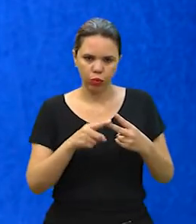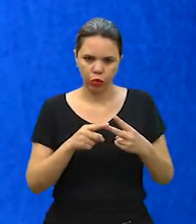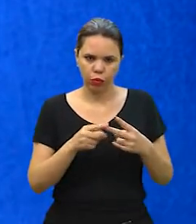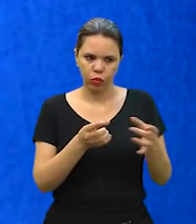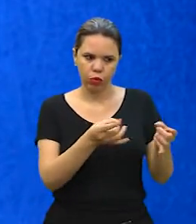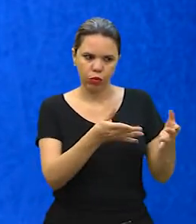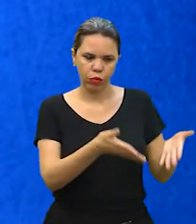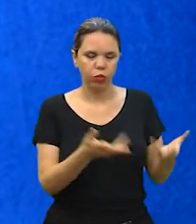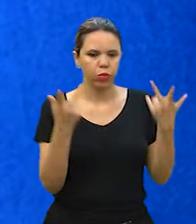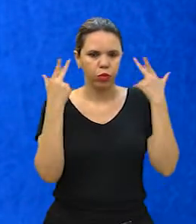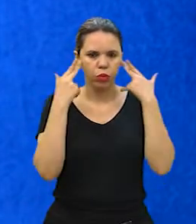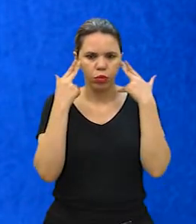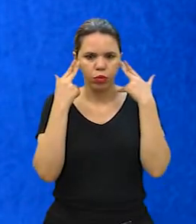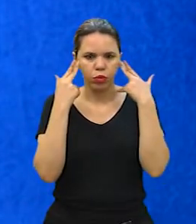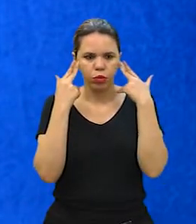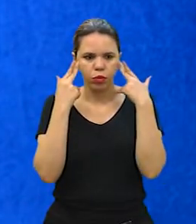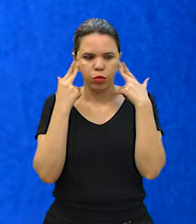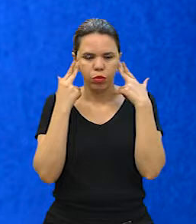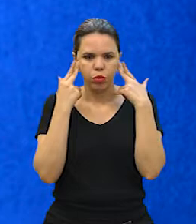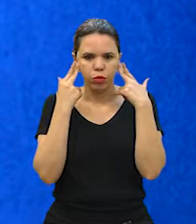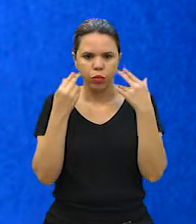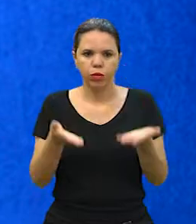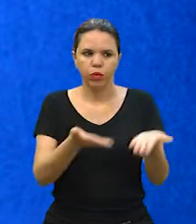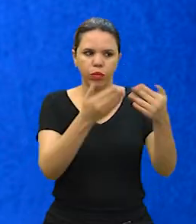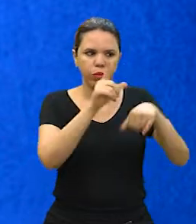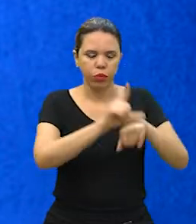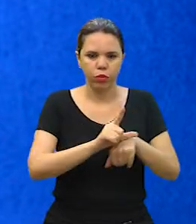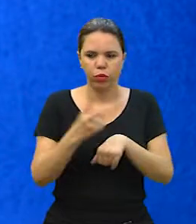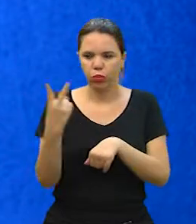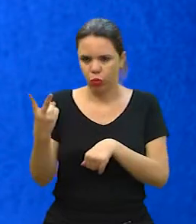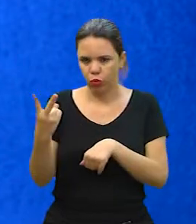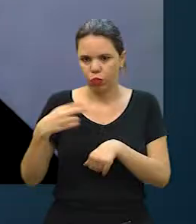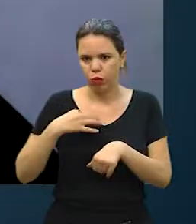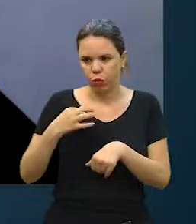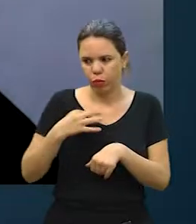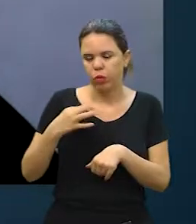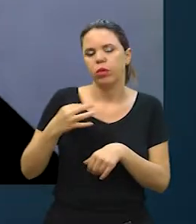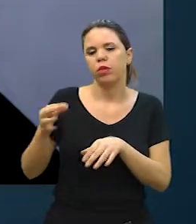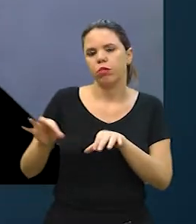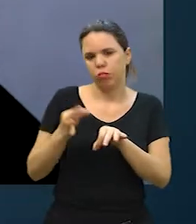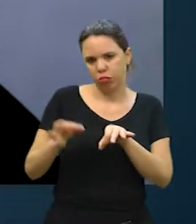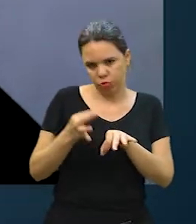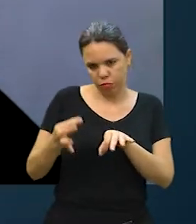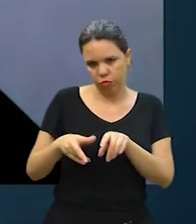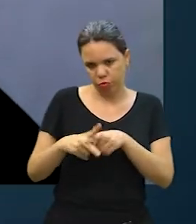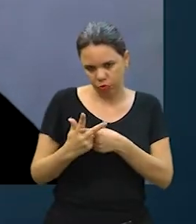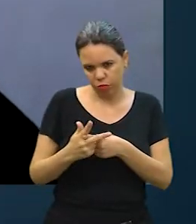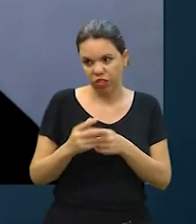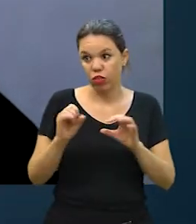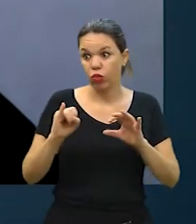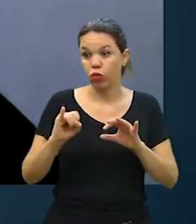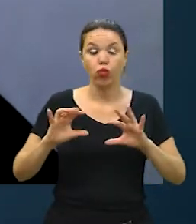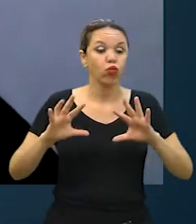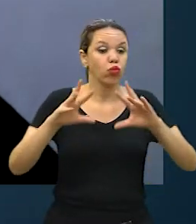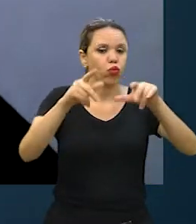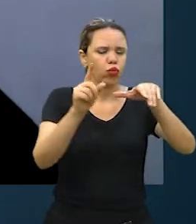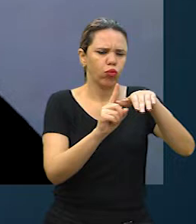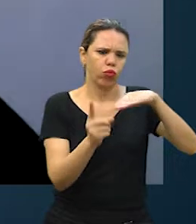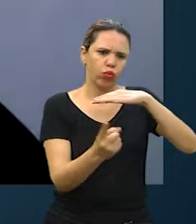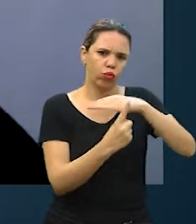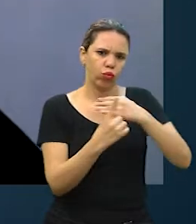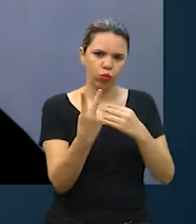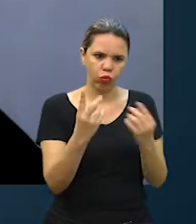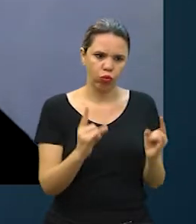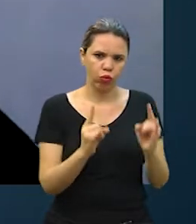para deixar, normalmente. A média de peças quando ele vai na nossa loja é 2 peças. Então, se todo cliente num condomínio tem